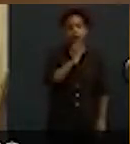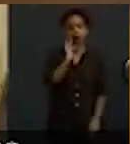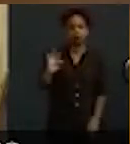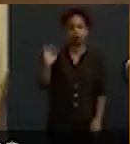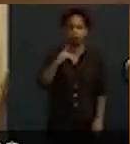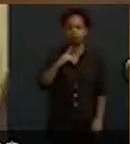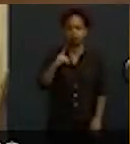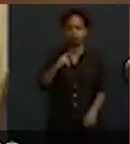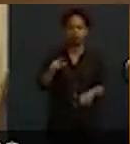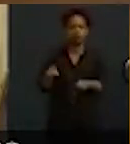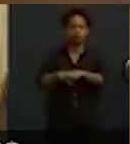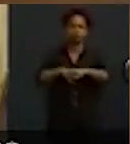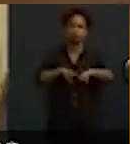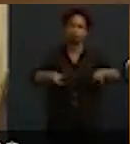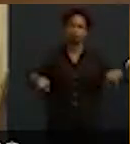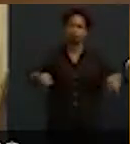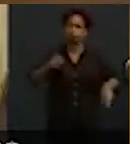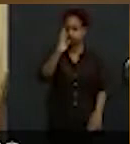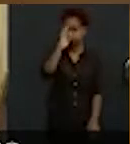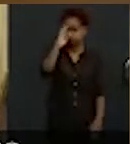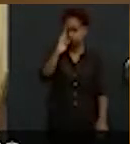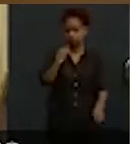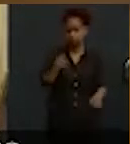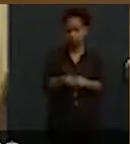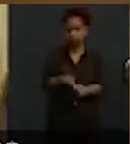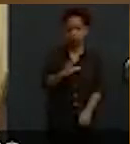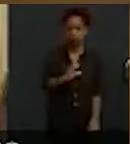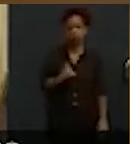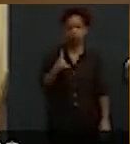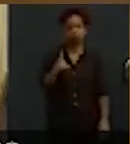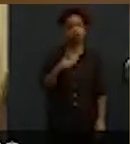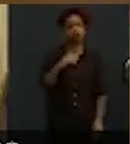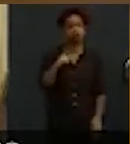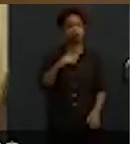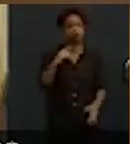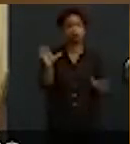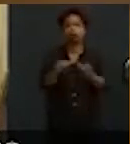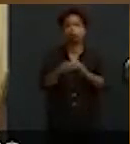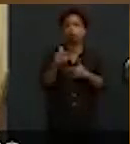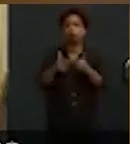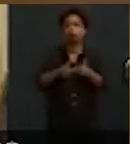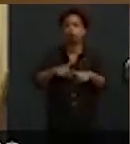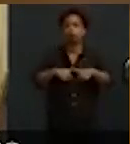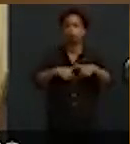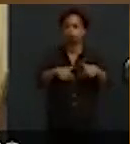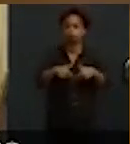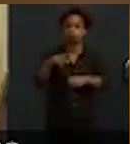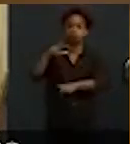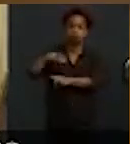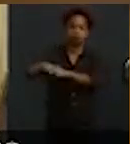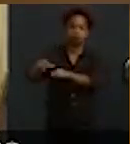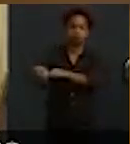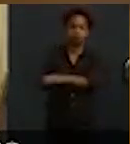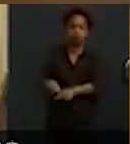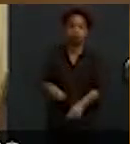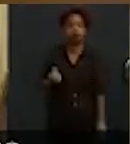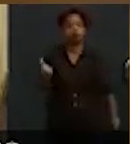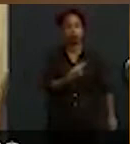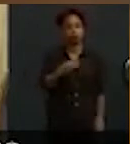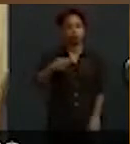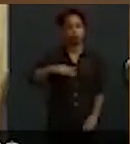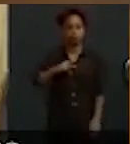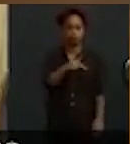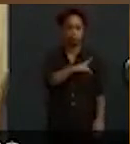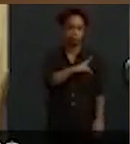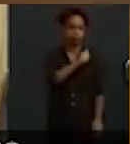desempenhou diversas chefias e foi coordenador da Força-Tarefa Previdenciária. O Ministério Público do Estado do Rio de